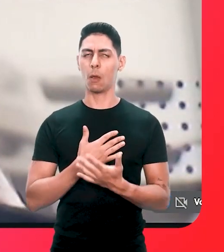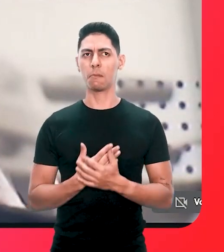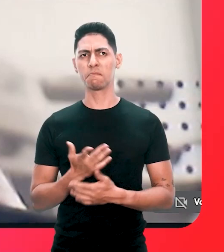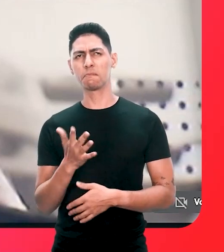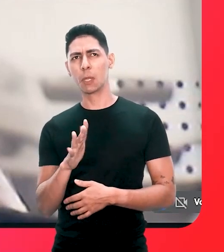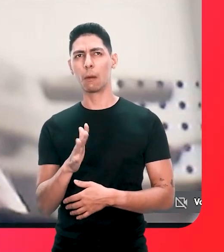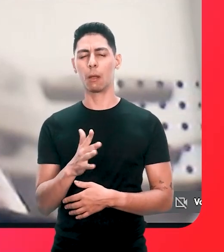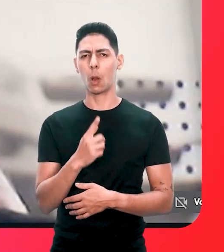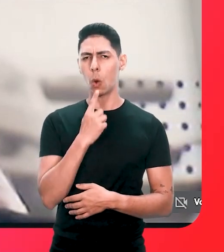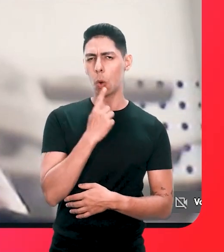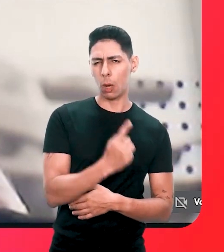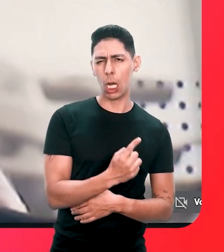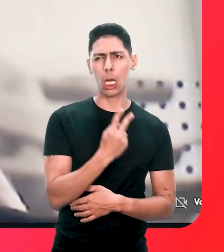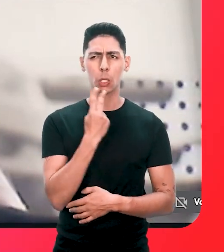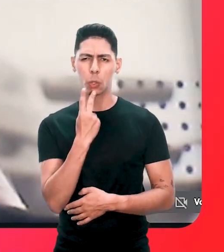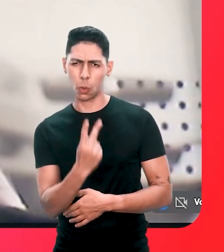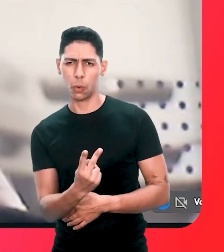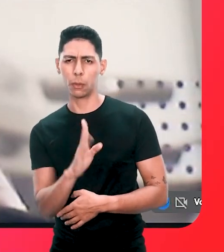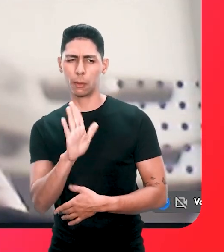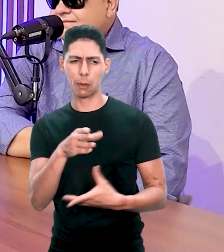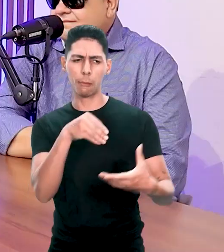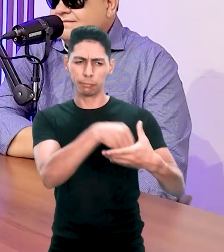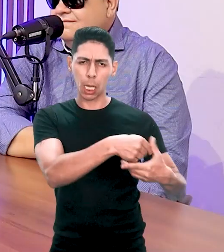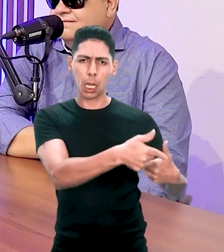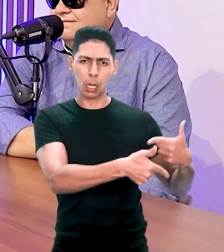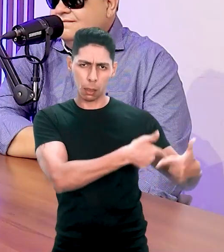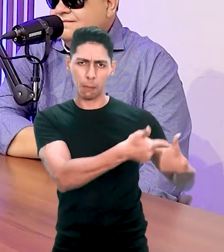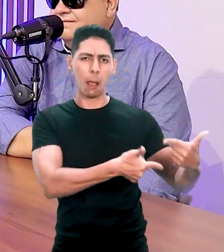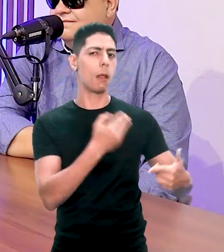2 depois que eu já estava dentro do banco,